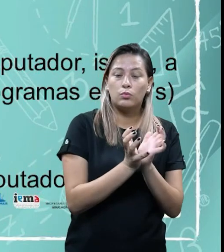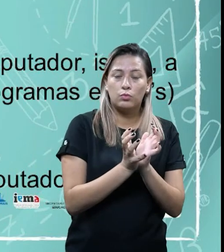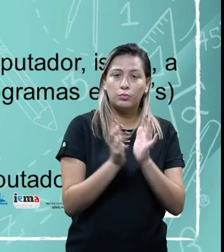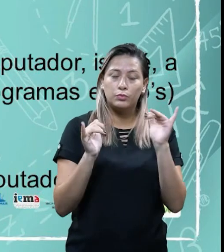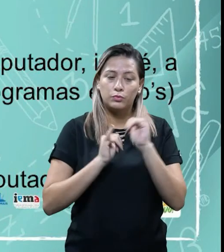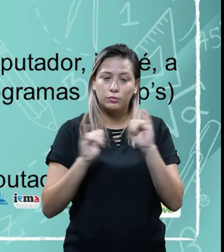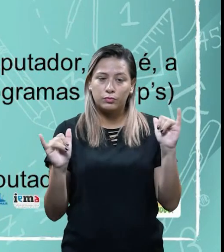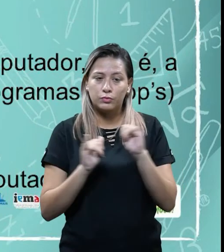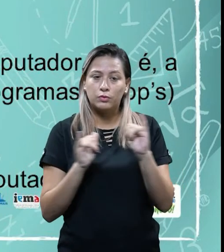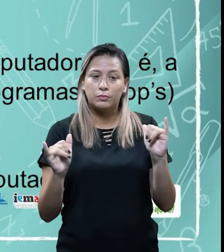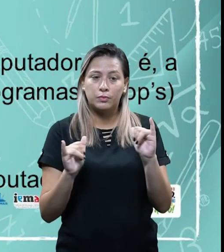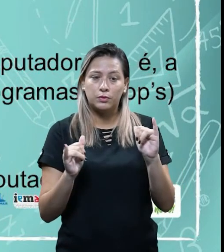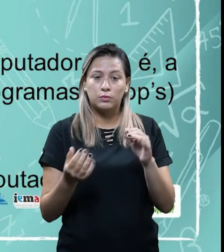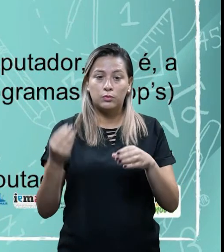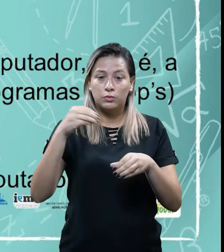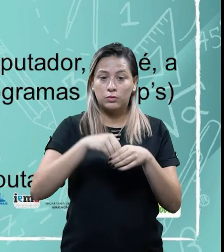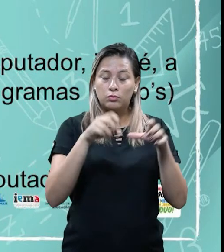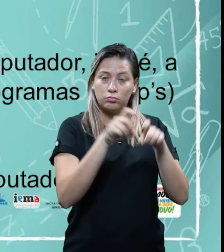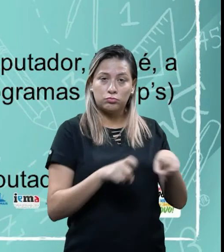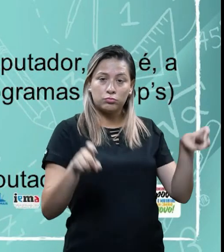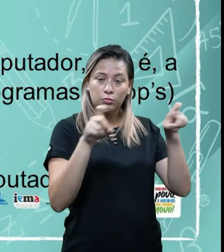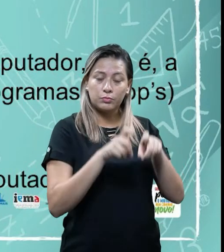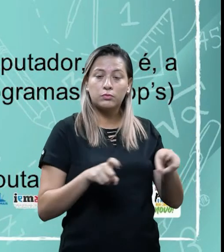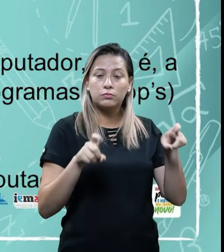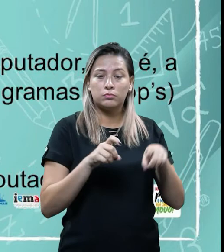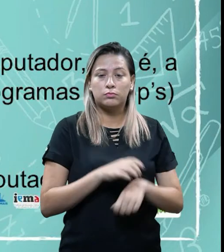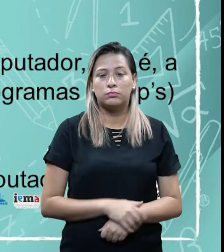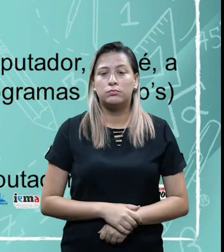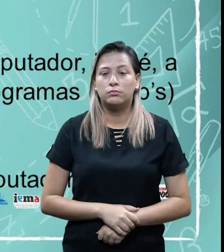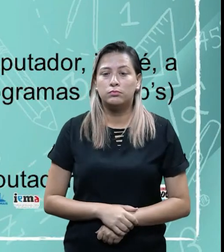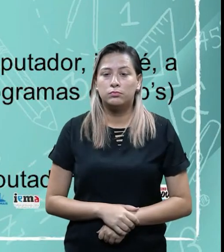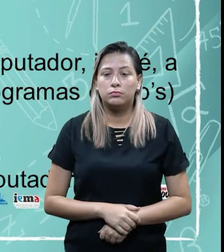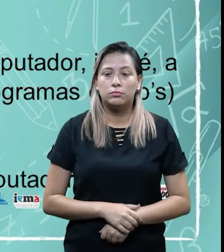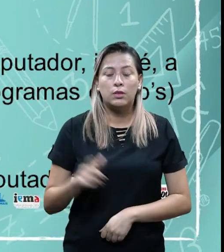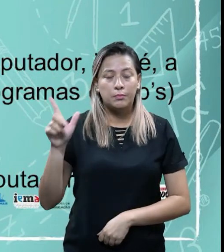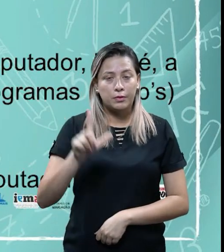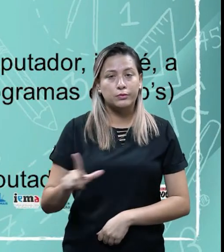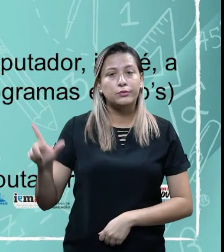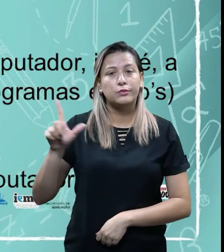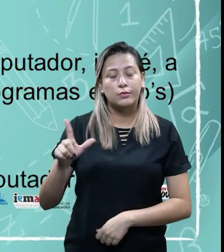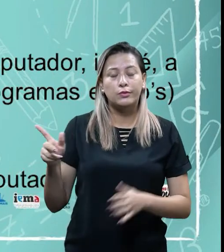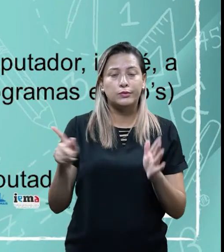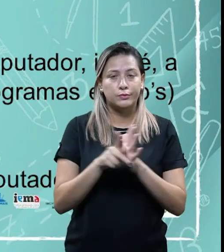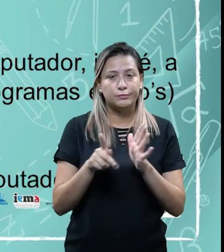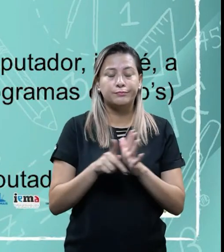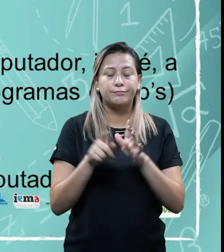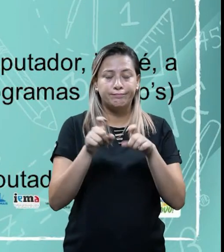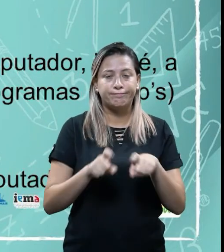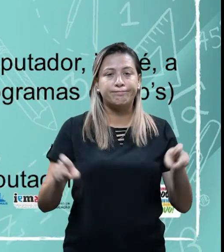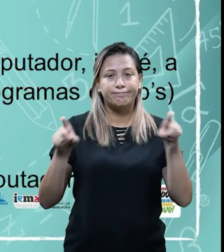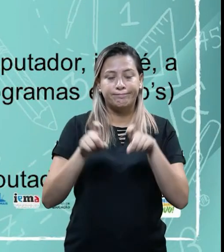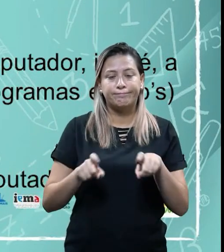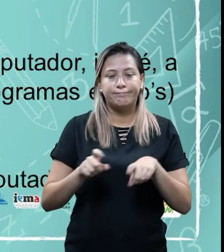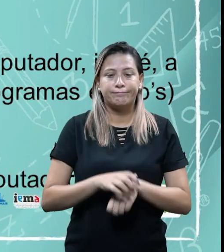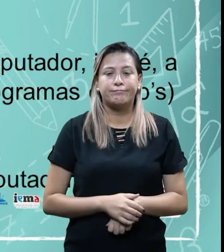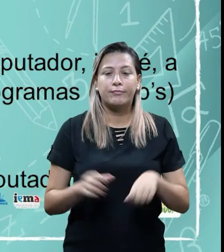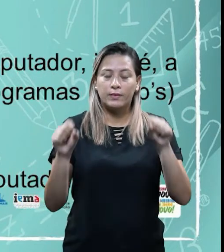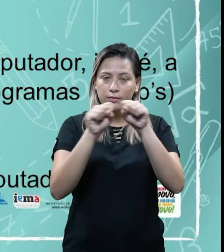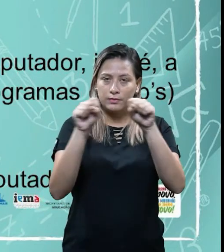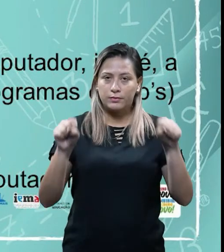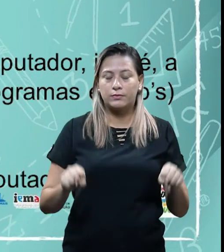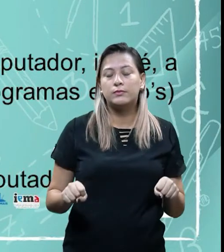são processados no computador. Isto é, a parte lógica do computador. O sistema